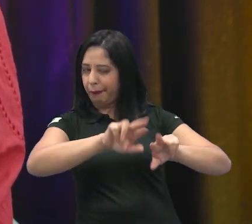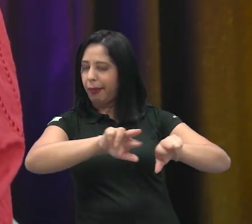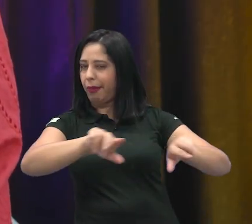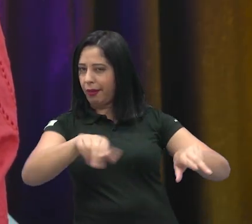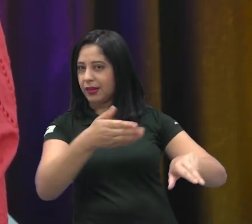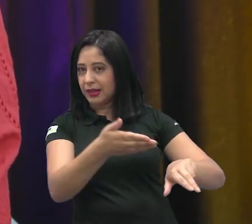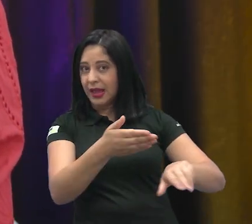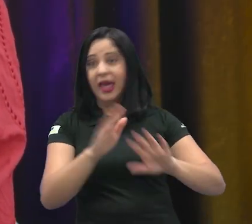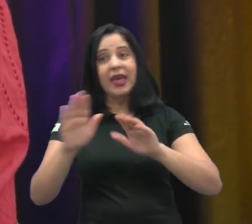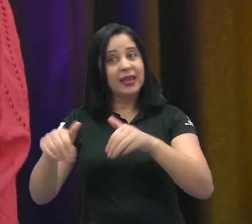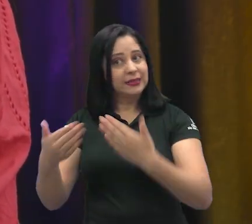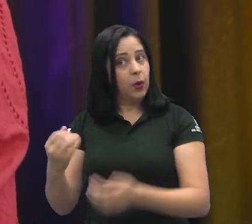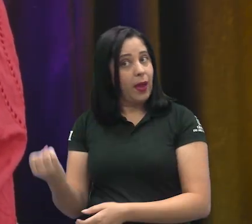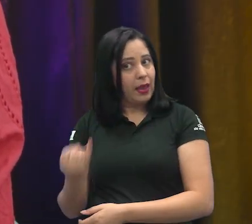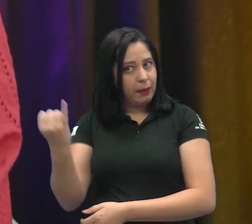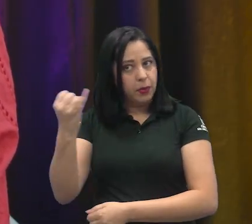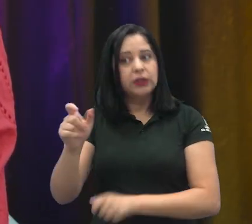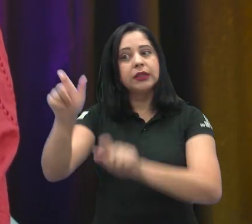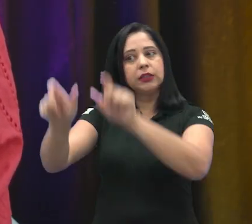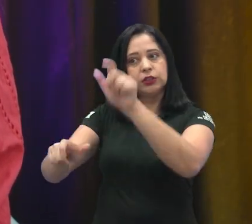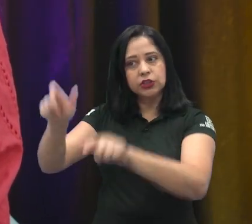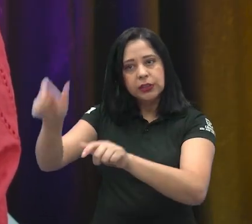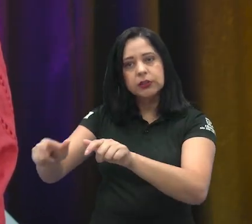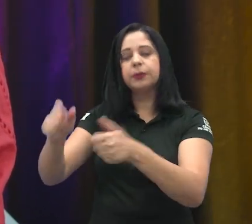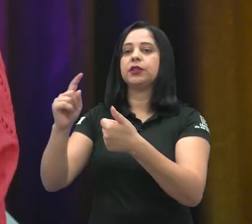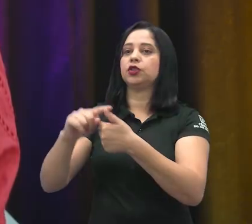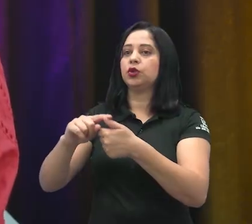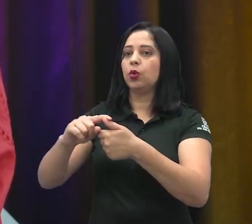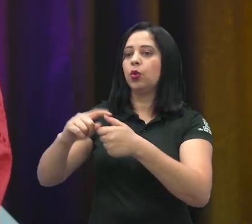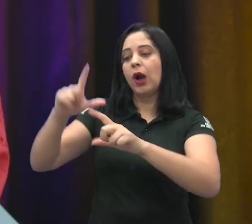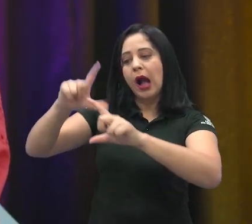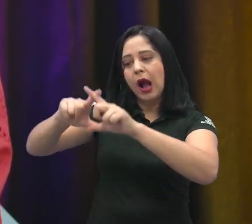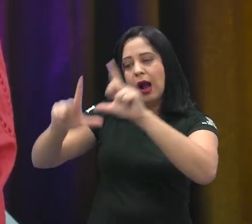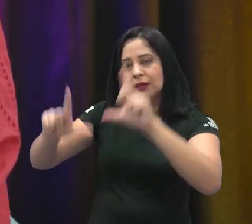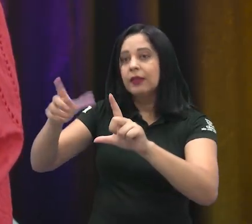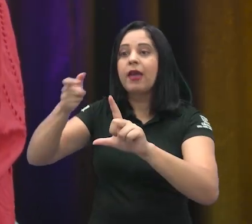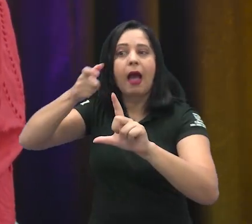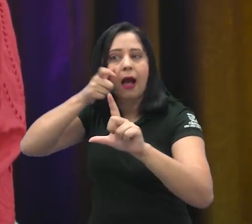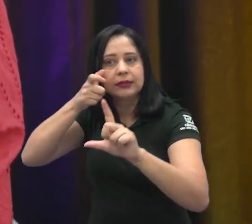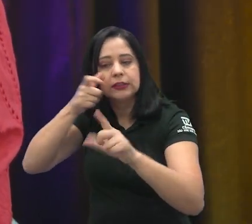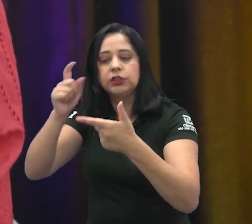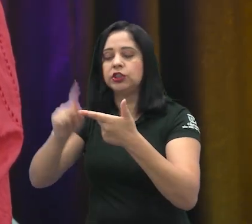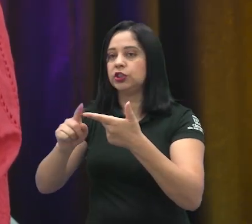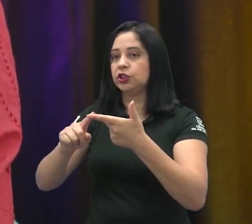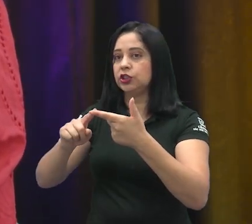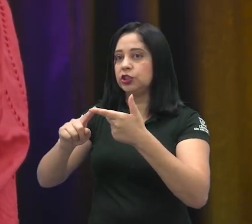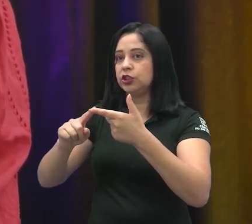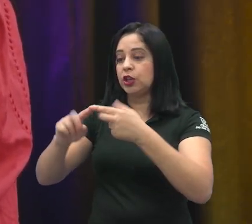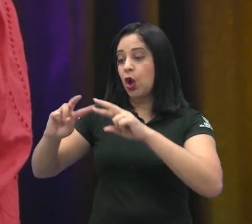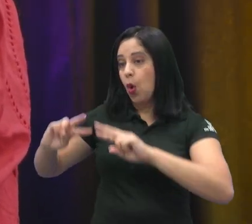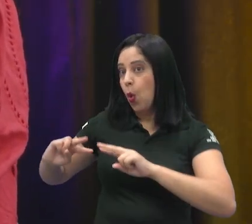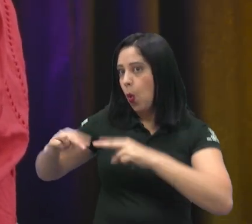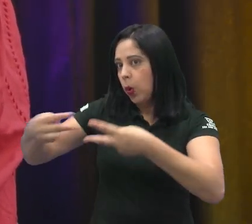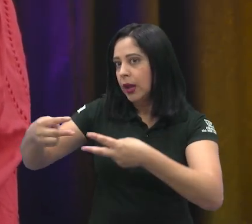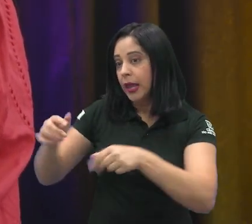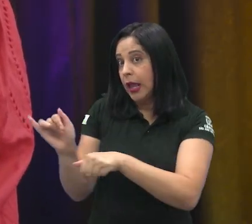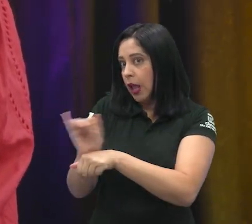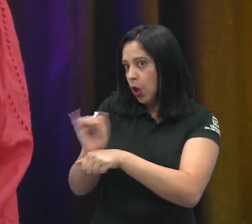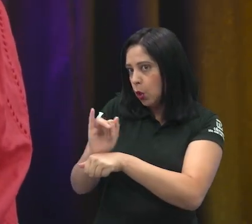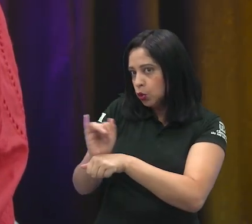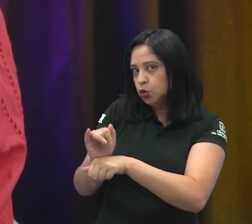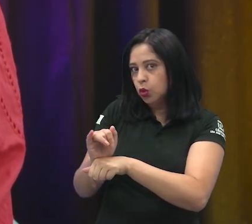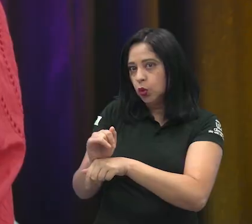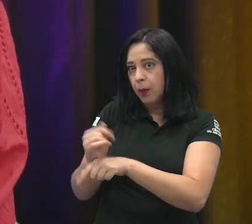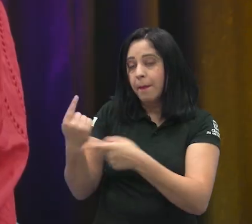programas através das nossas redes, né, ou da TV, ou através do link, né, que fica sempre lá salvo, para que eles possam estar